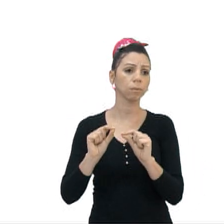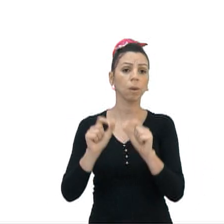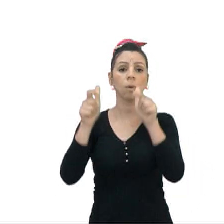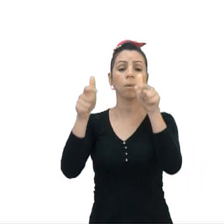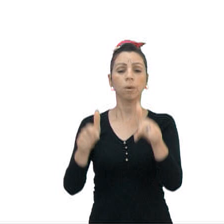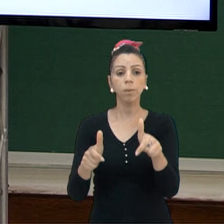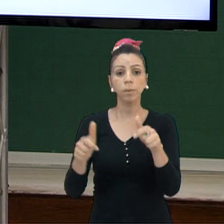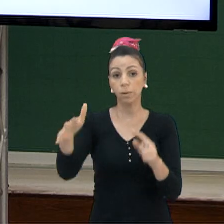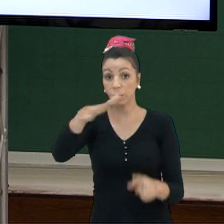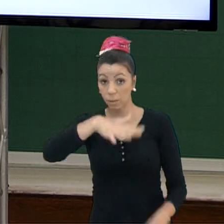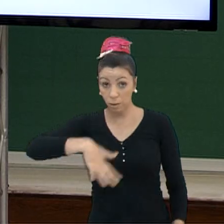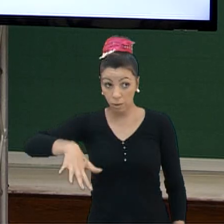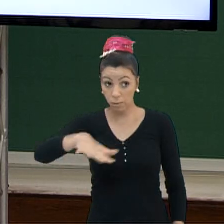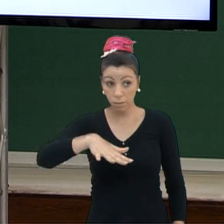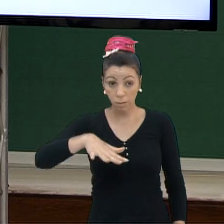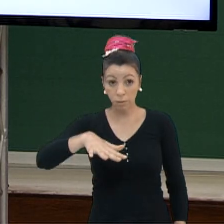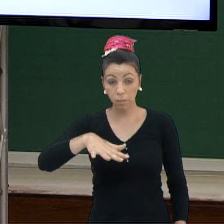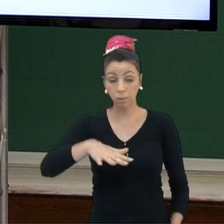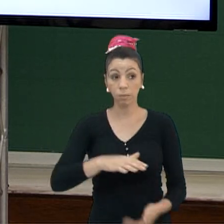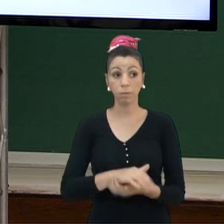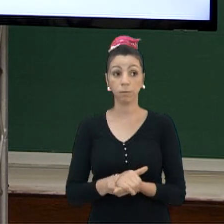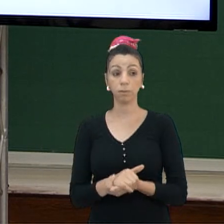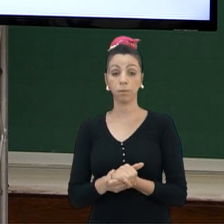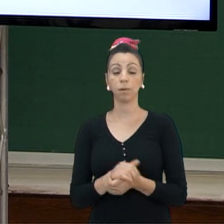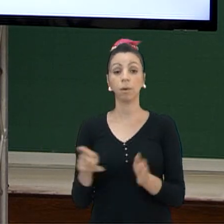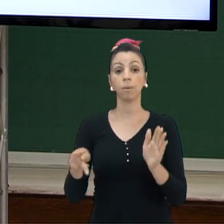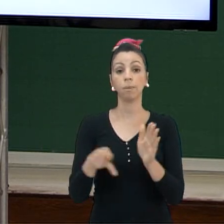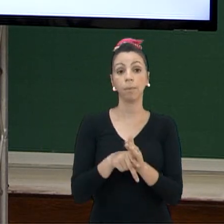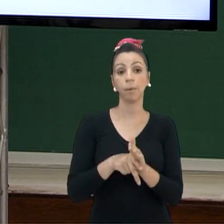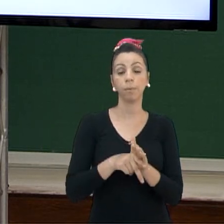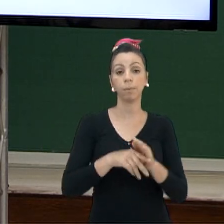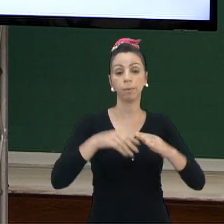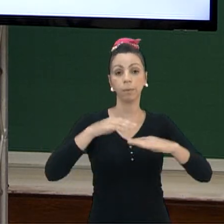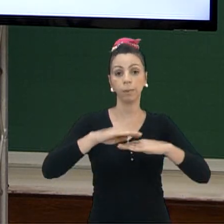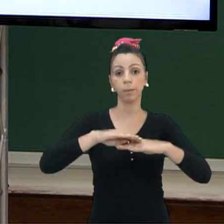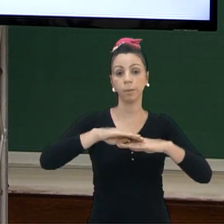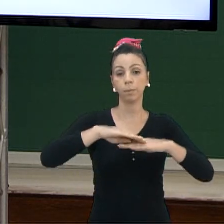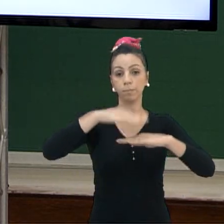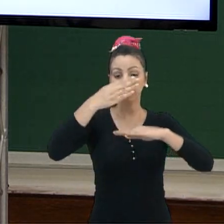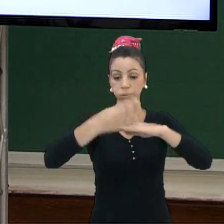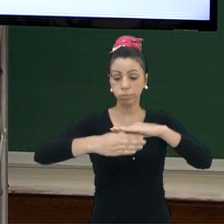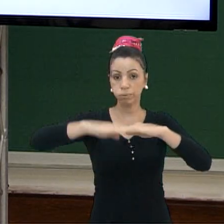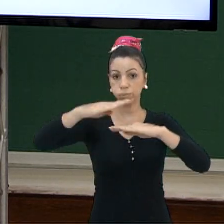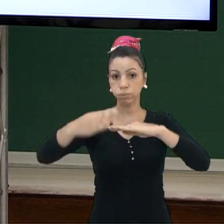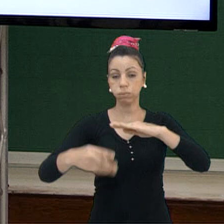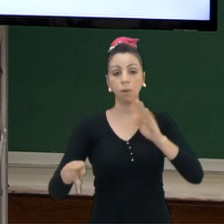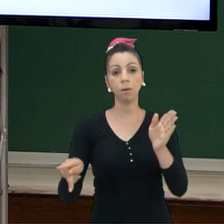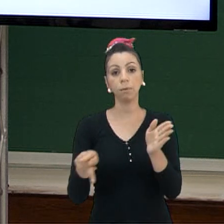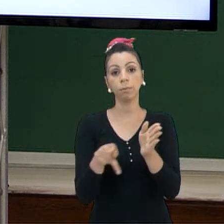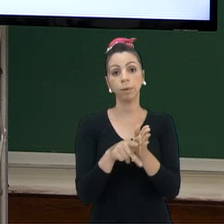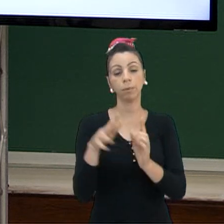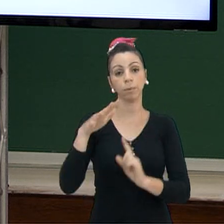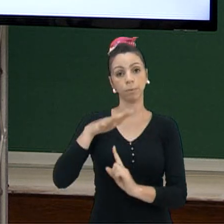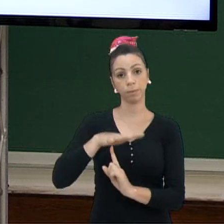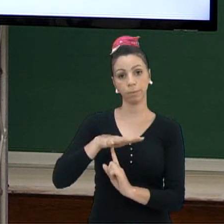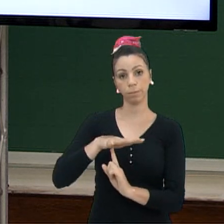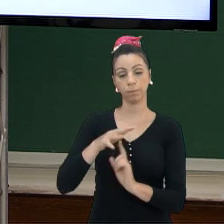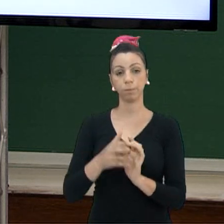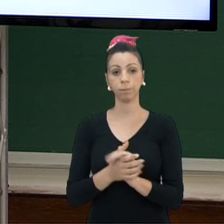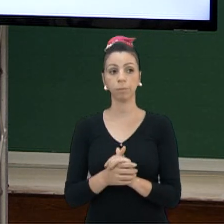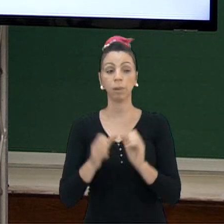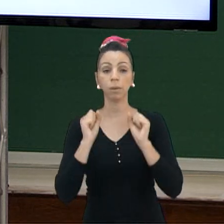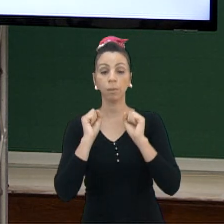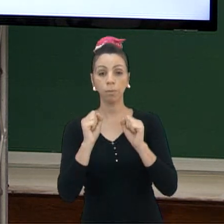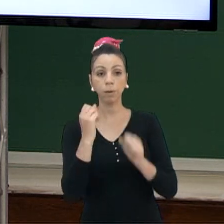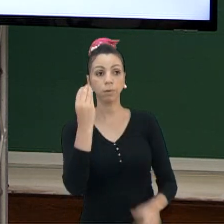da região serrana do Paraná. Então, o que você vai pensar? O que eu posso